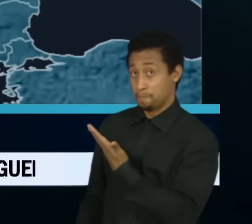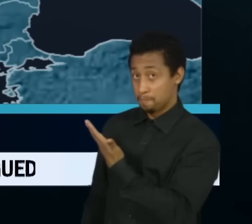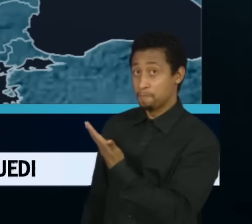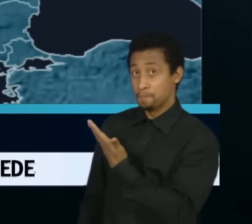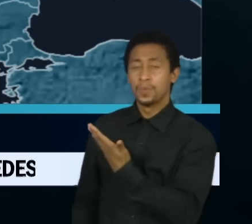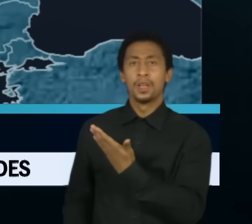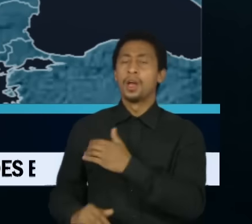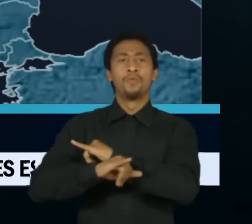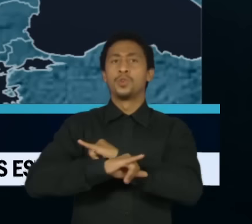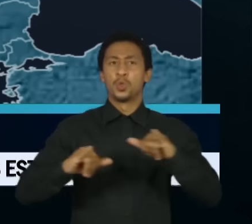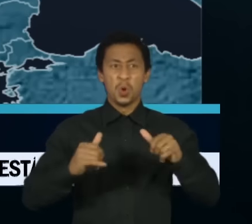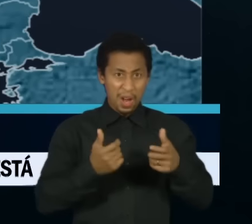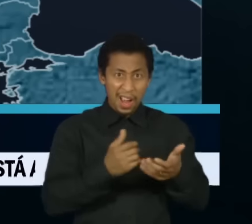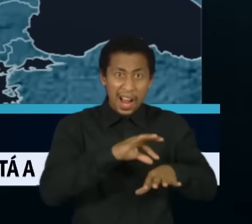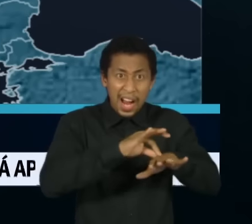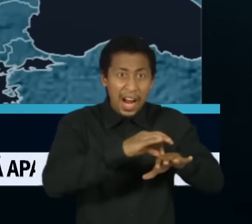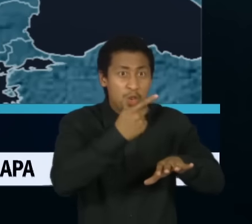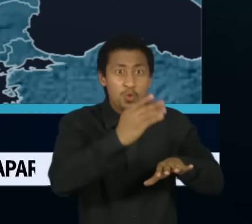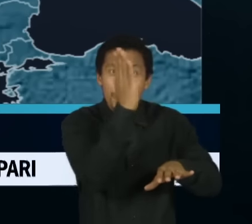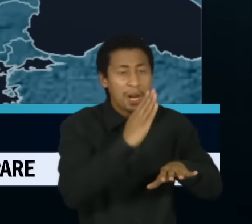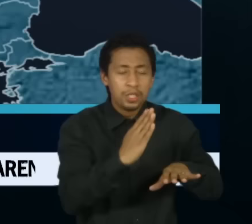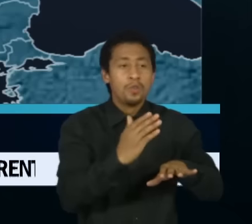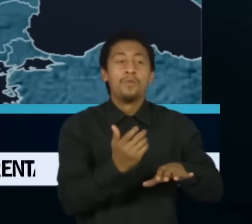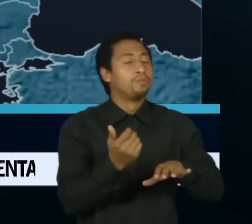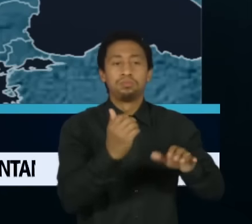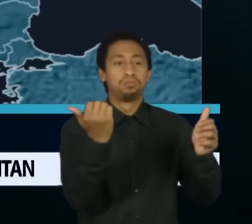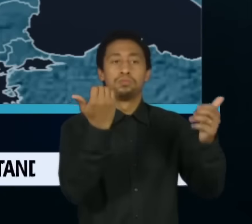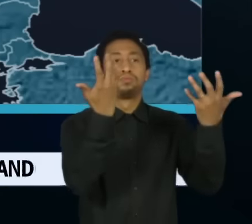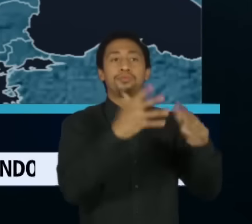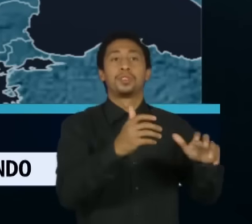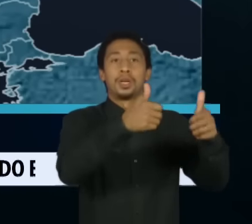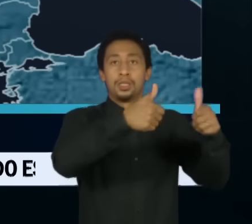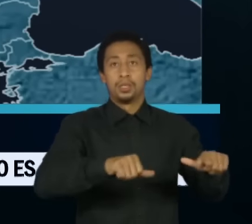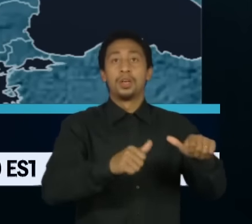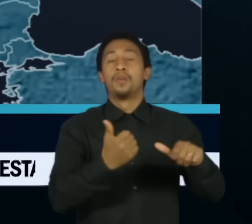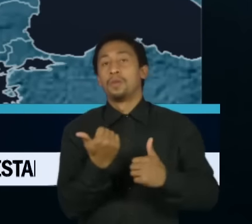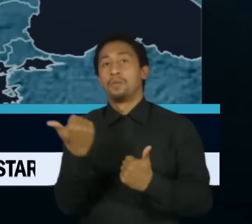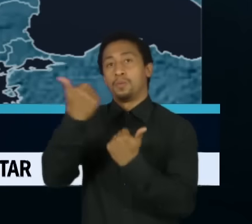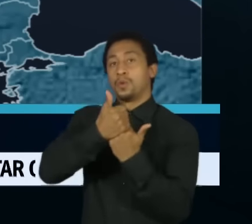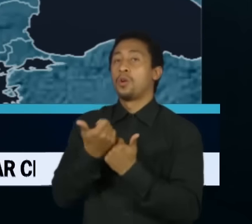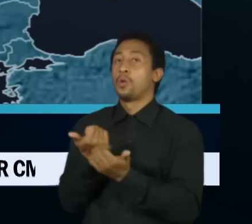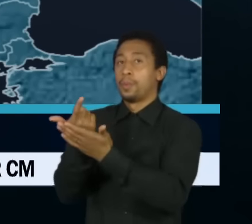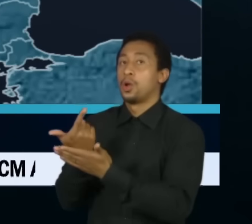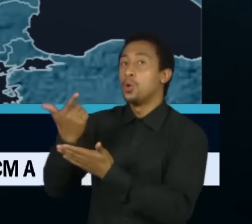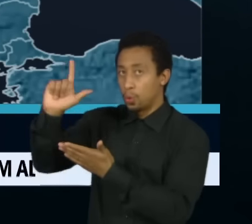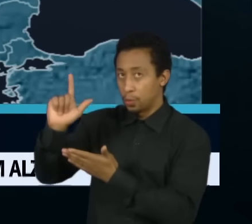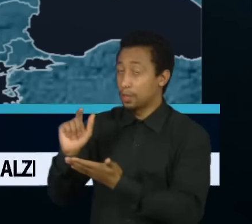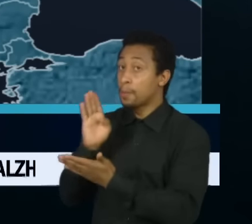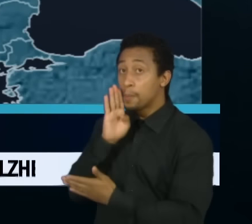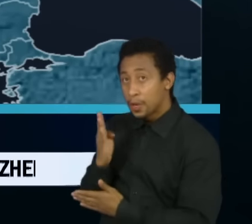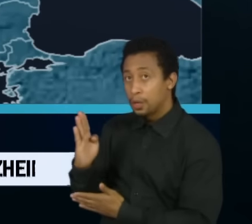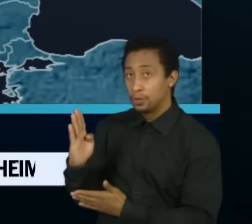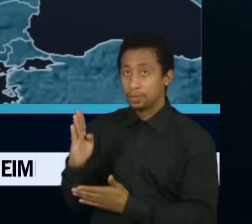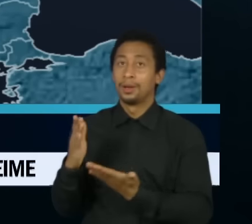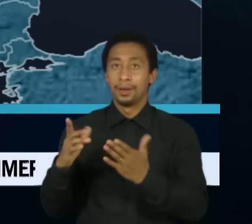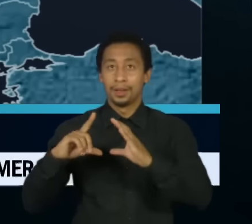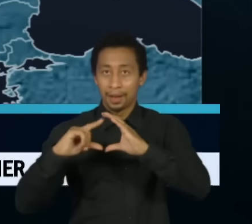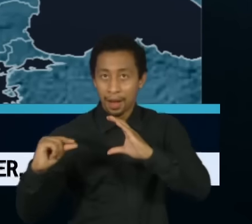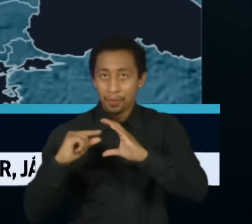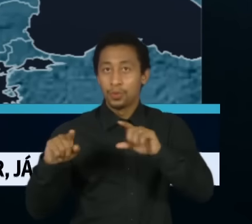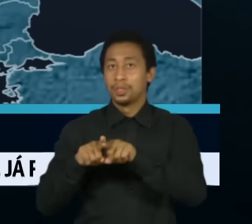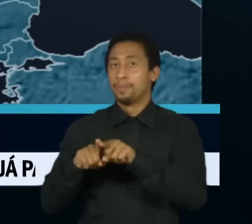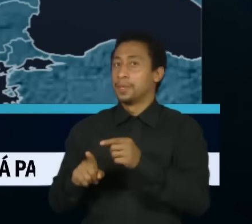e substituir todos os produtos de carne bovina do Brasil. Já na Bélgica, a Delhaize e a Carrefour não vão mais vender produtos de uma